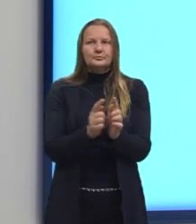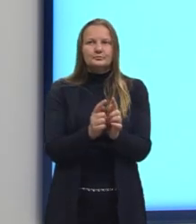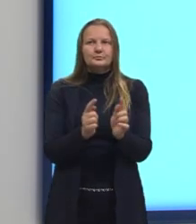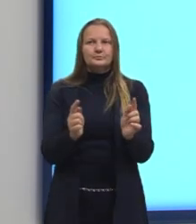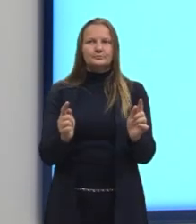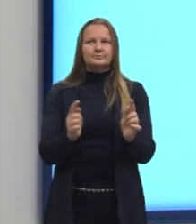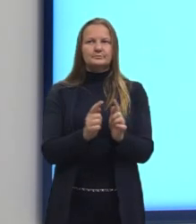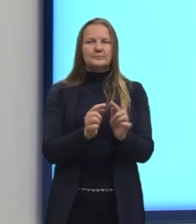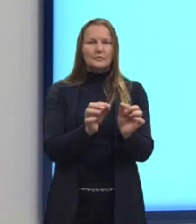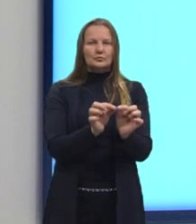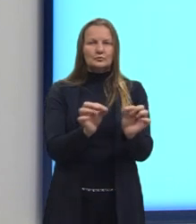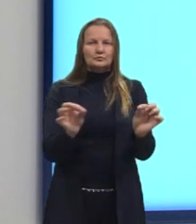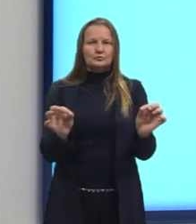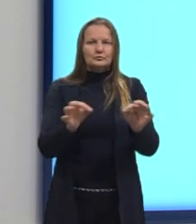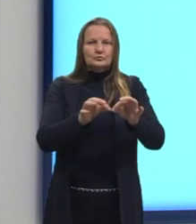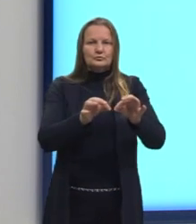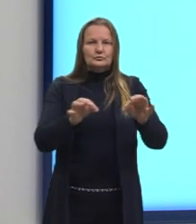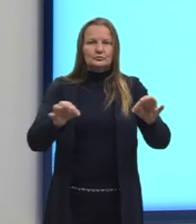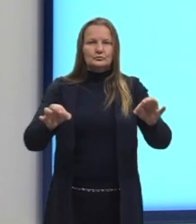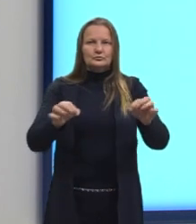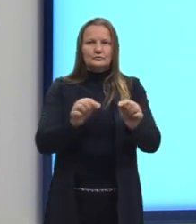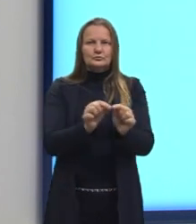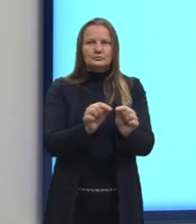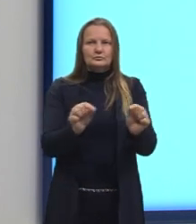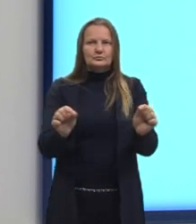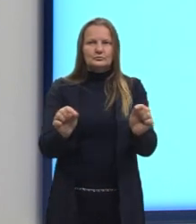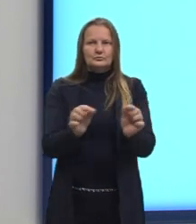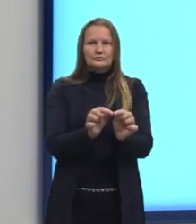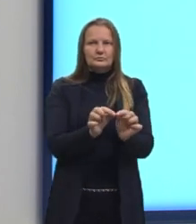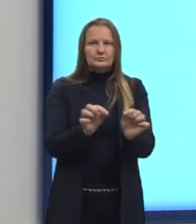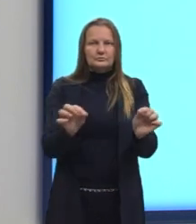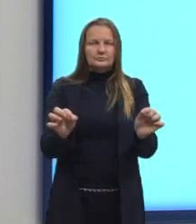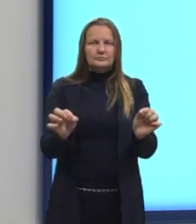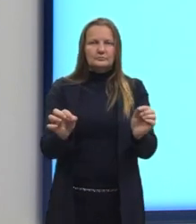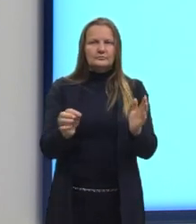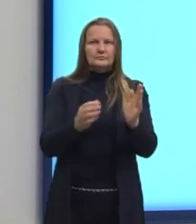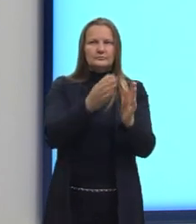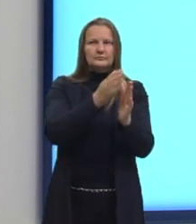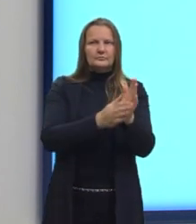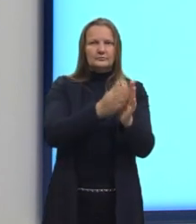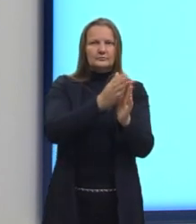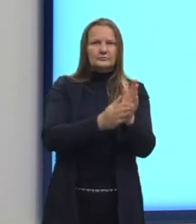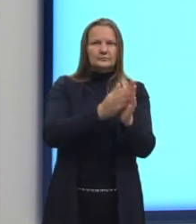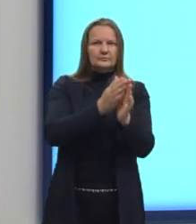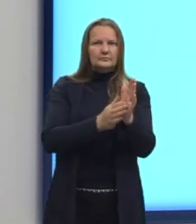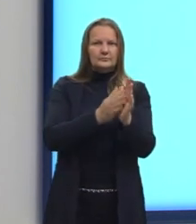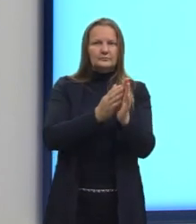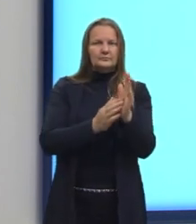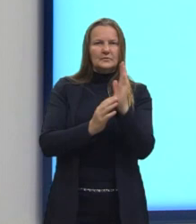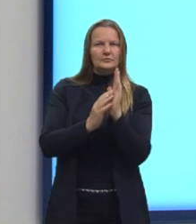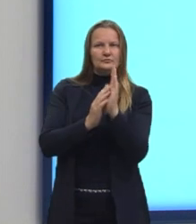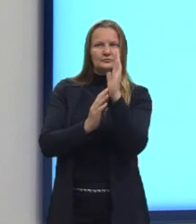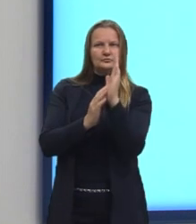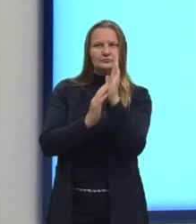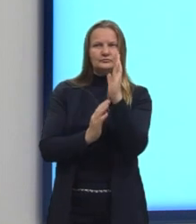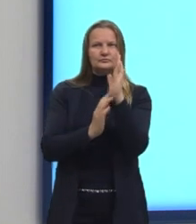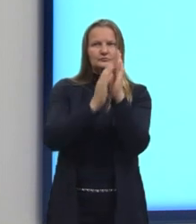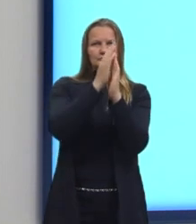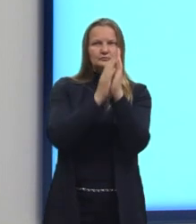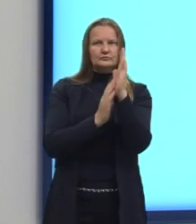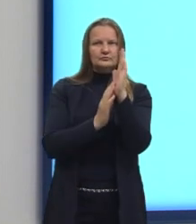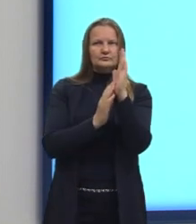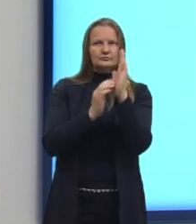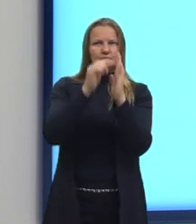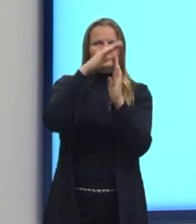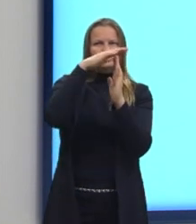onda como eu desenhei aqui ó comprimento de onda então ele vai de um mesmo estado né de um estado